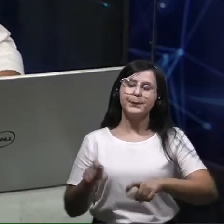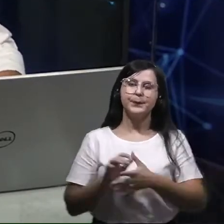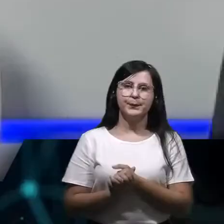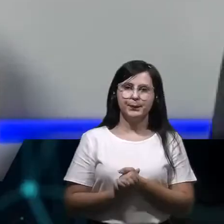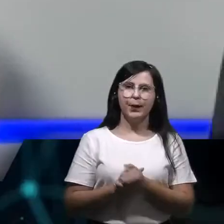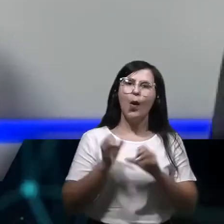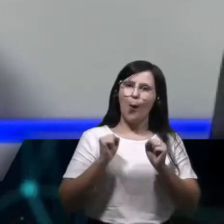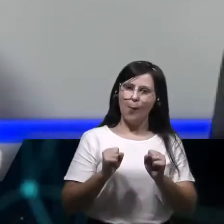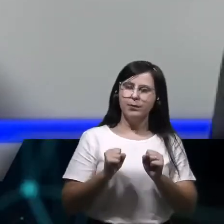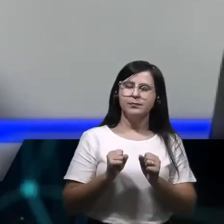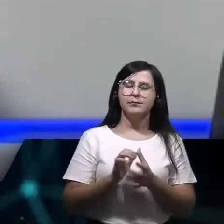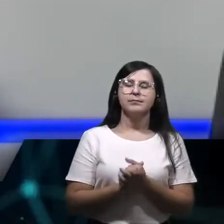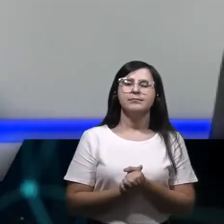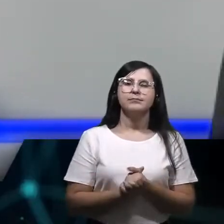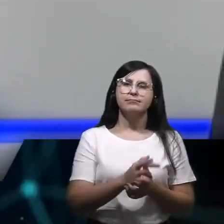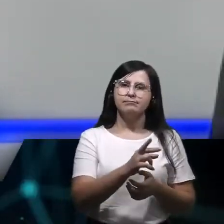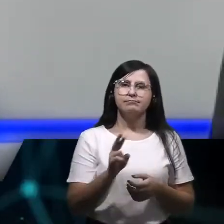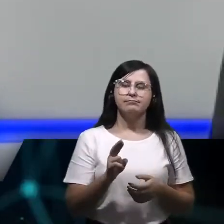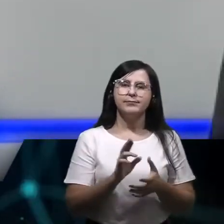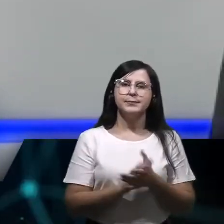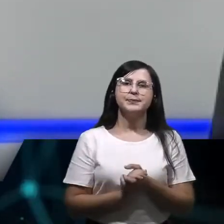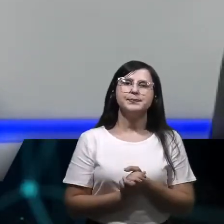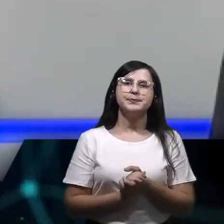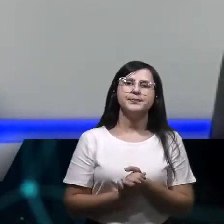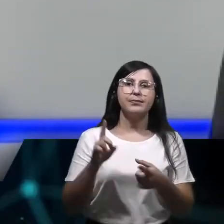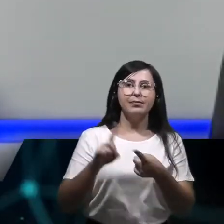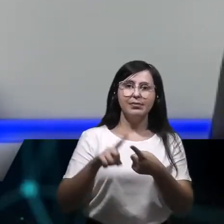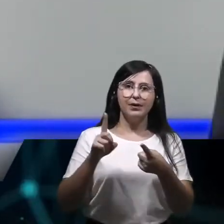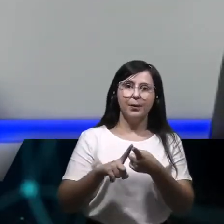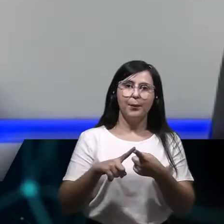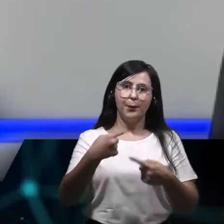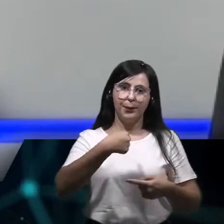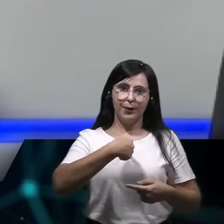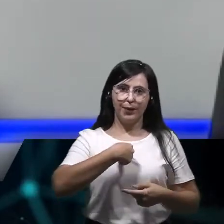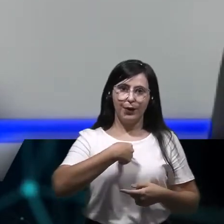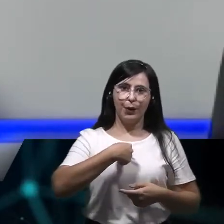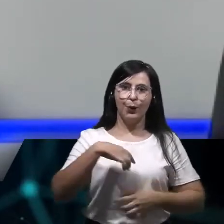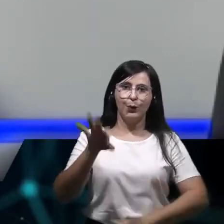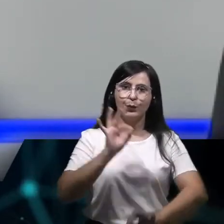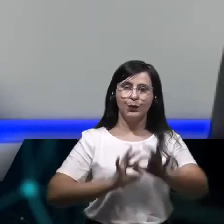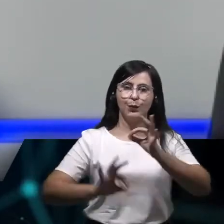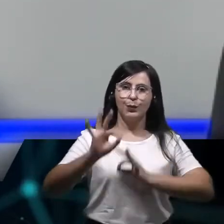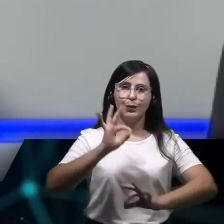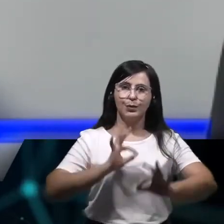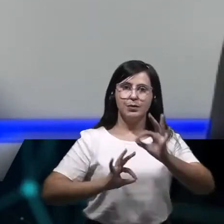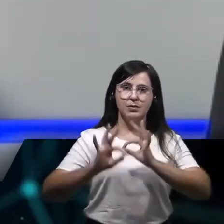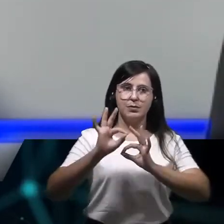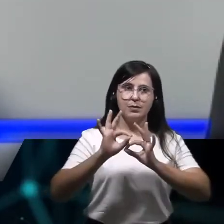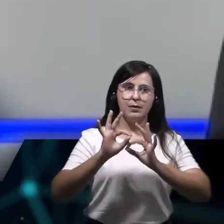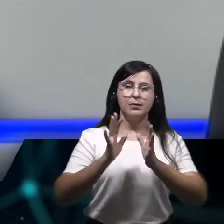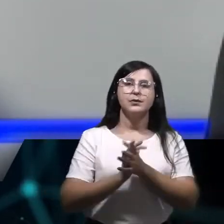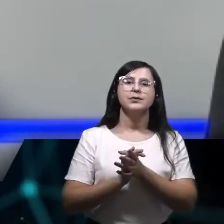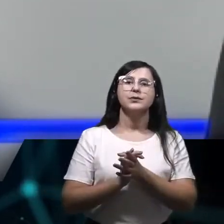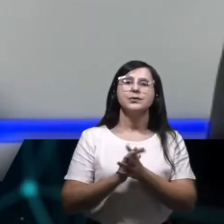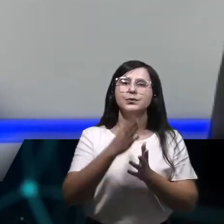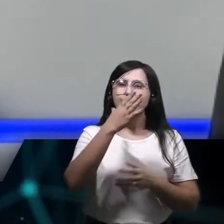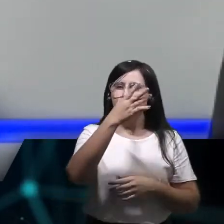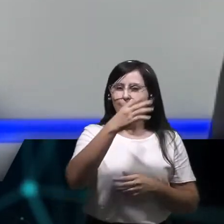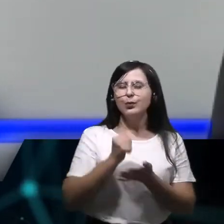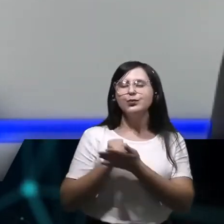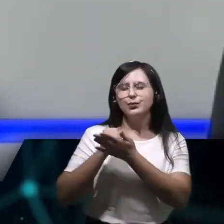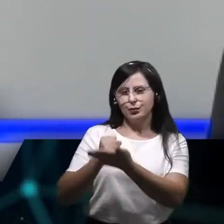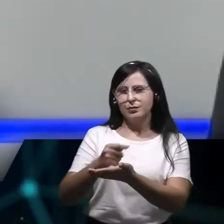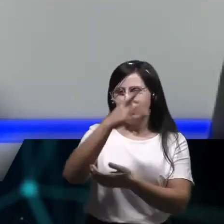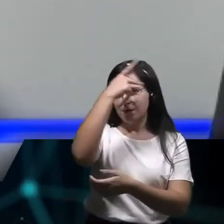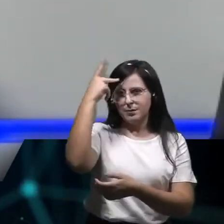tréplica. Pois é, Hilário. E também eu venho fazendo minha parte com o homem do campo. Cavei poço,